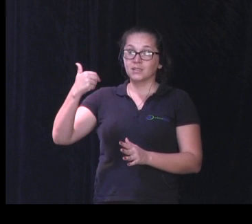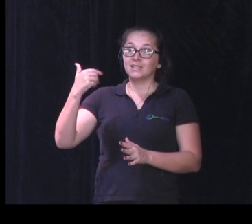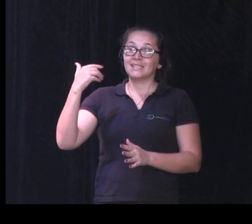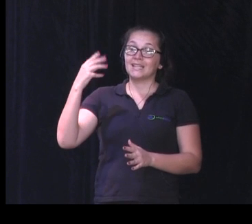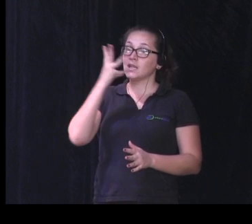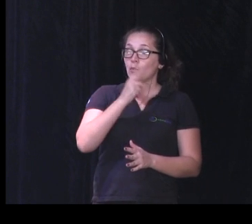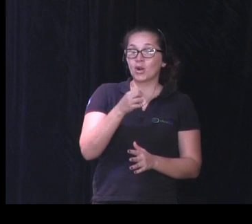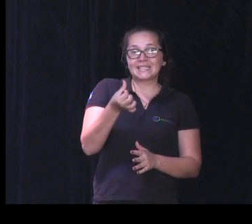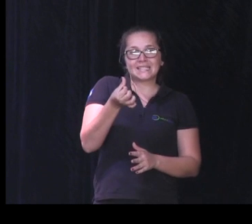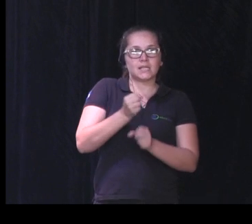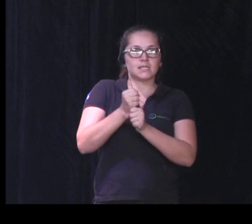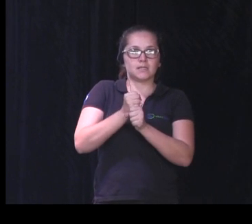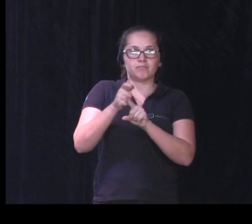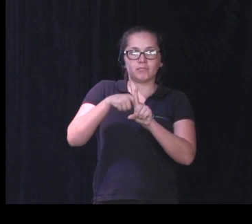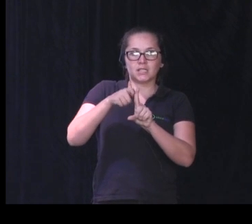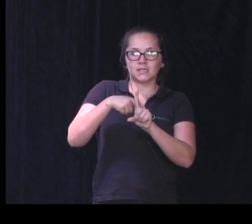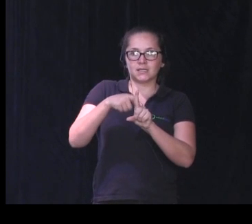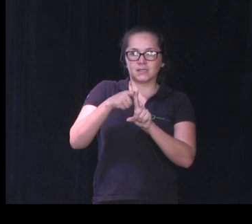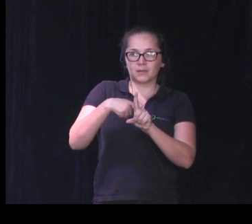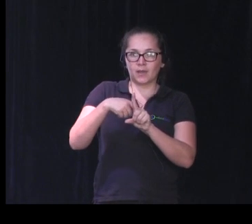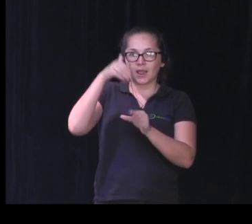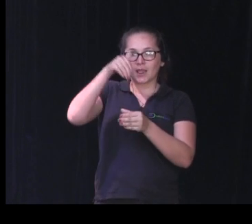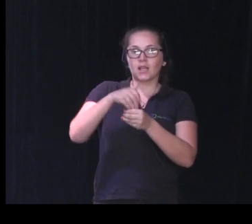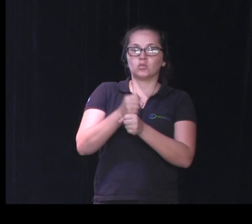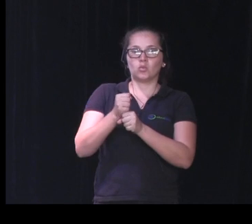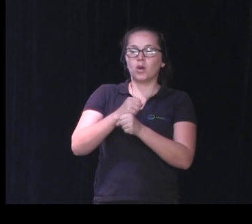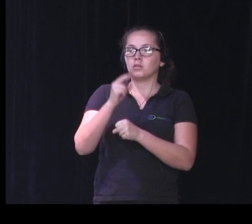que é a Amazônia durante 6 meses do ano.